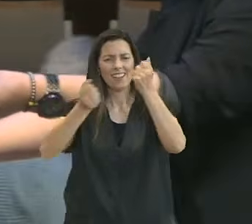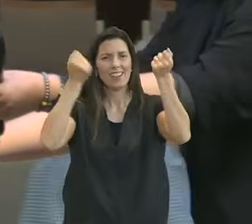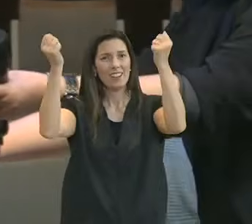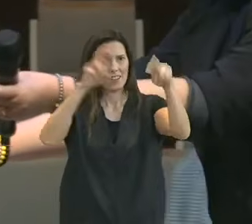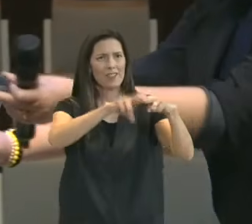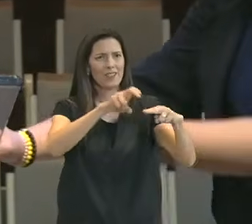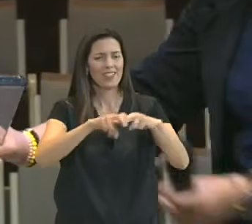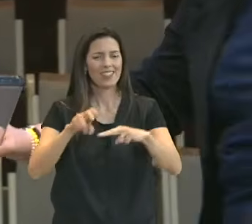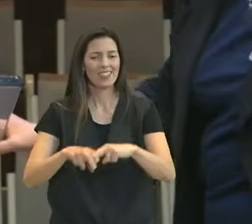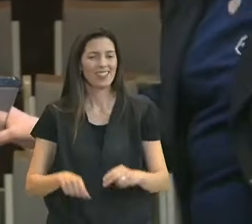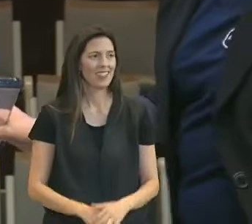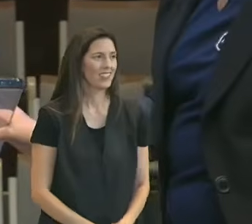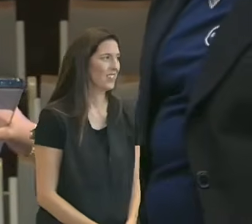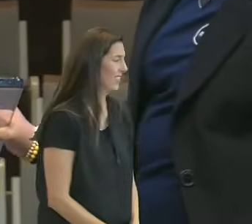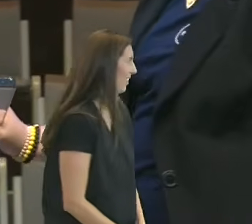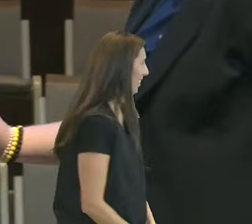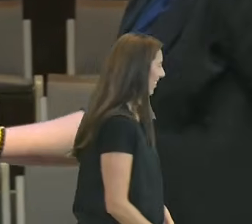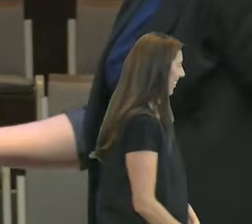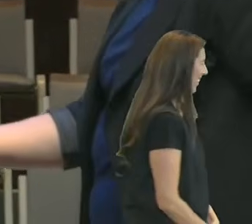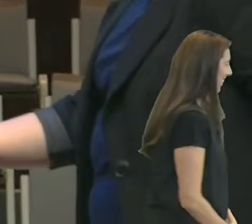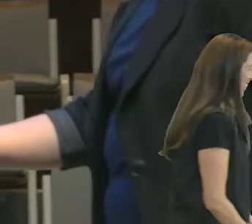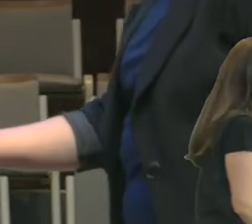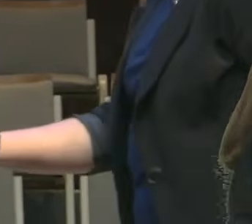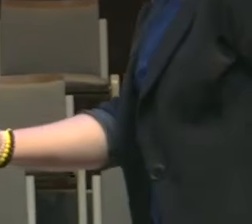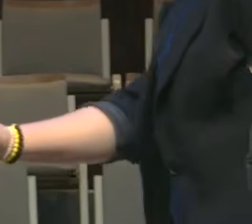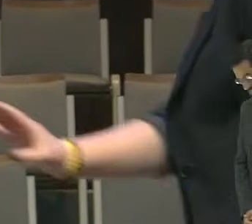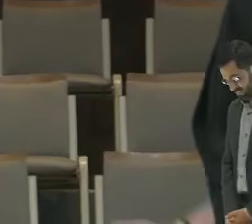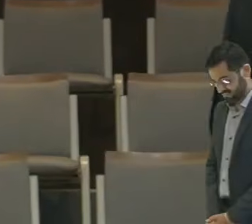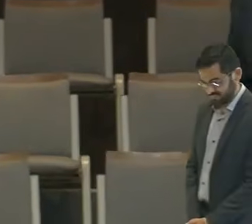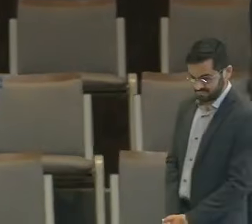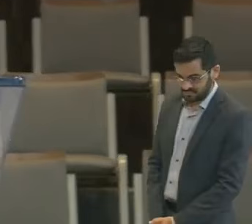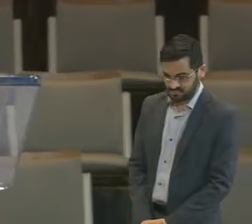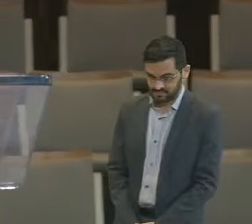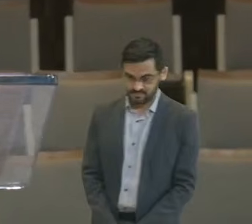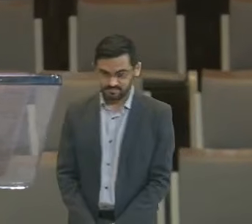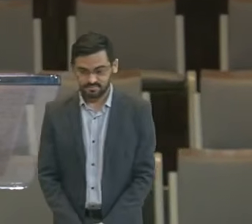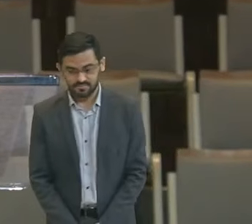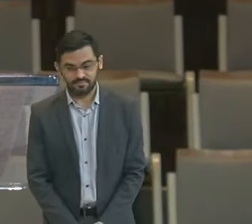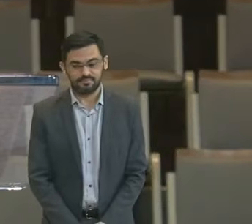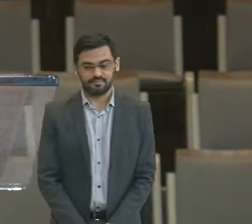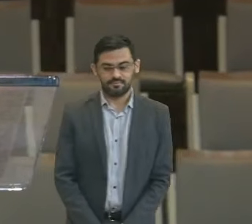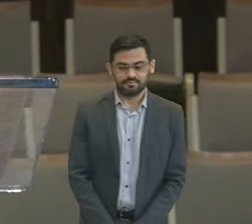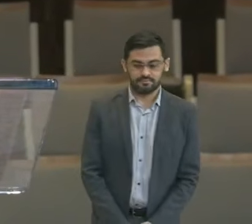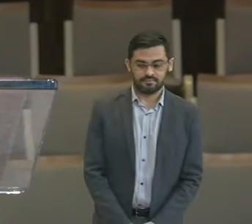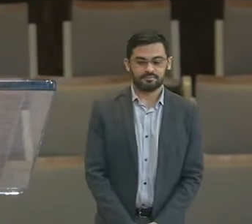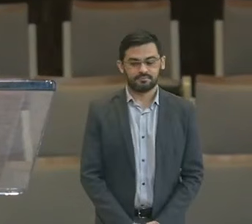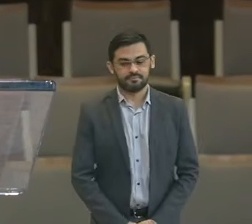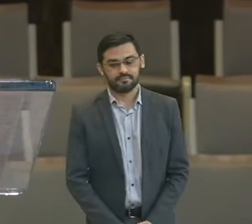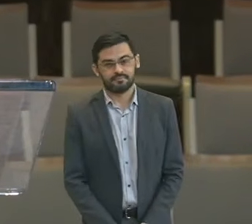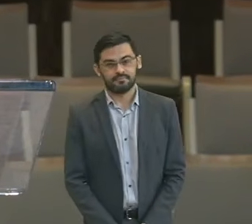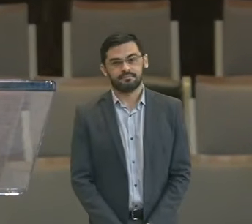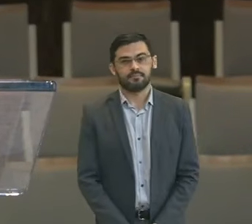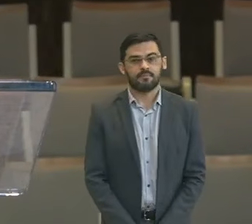Você pode sentar-se, querido. E eu convido você a